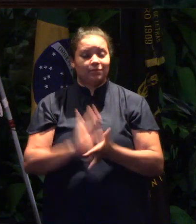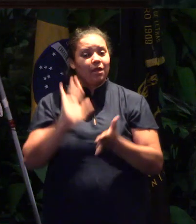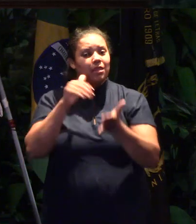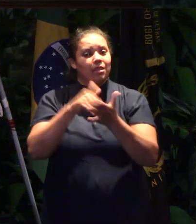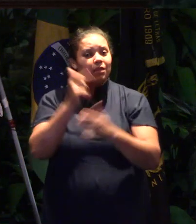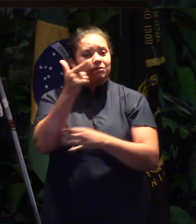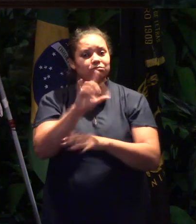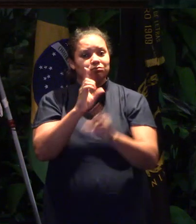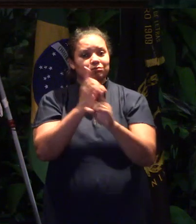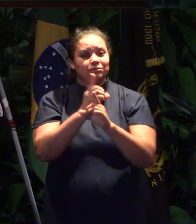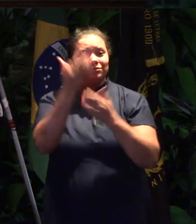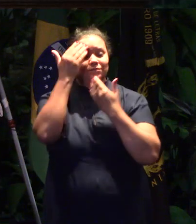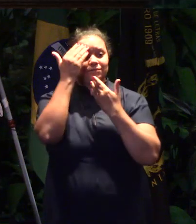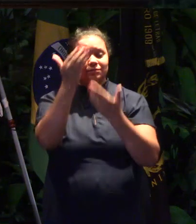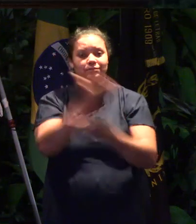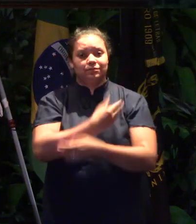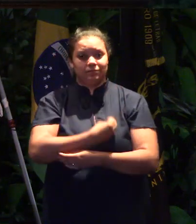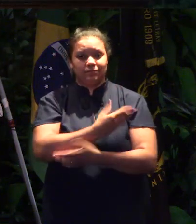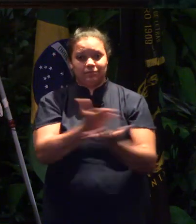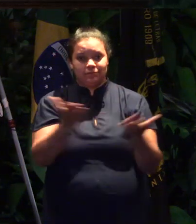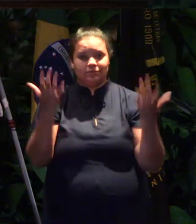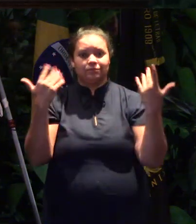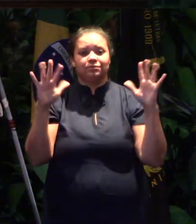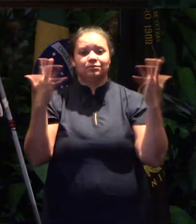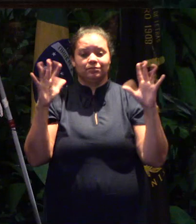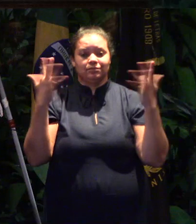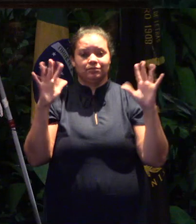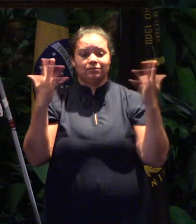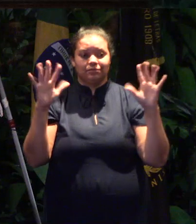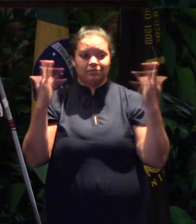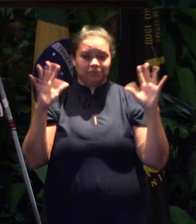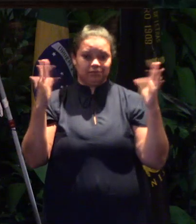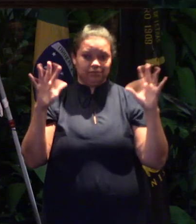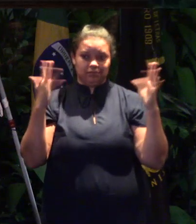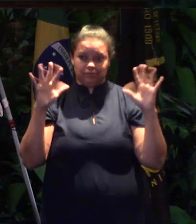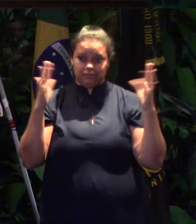nosso próximo encontro. Obrigada pela presença de todos. Gente, muito obrigado também.